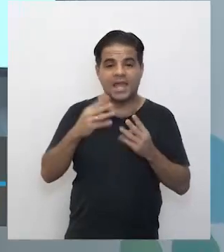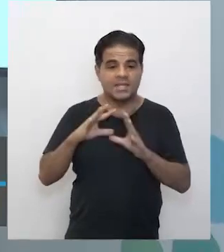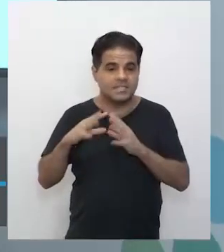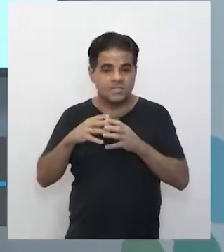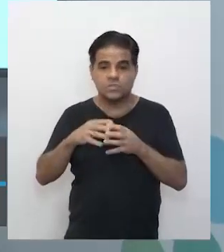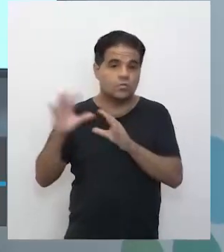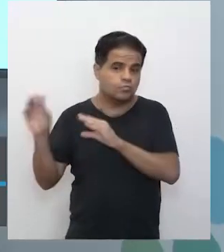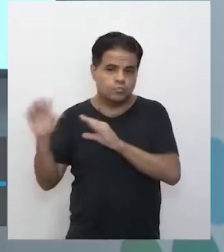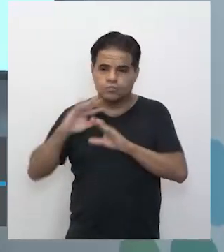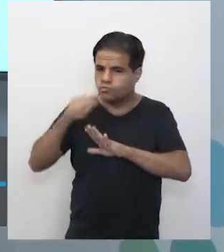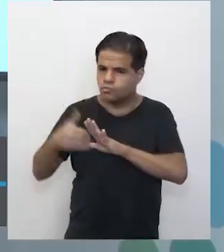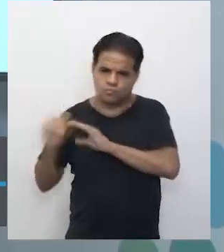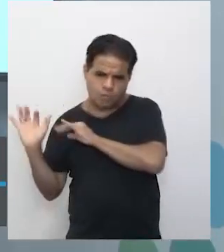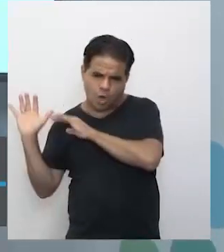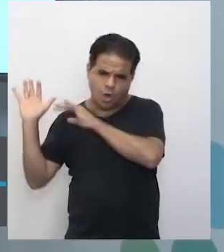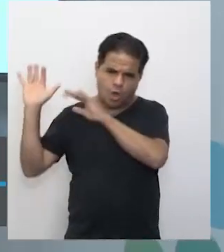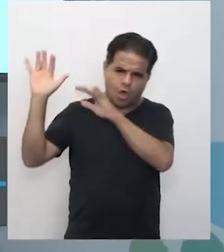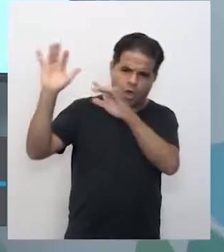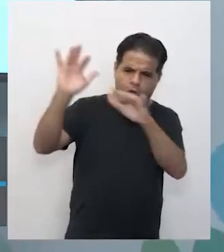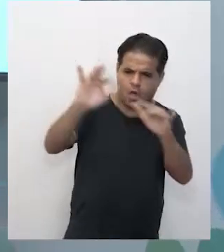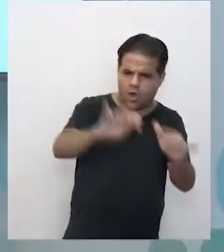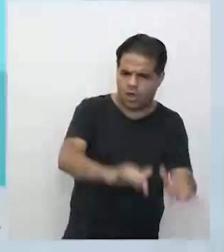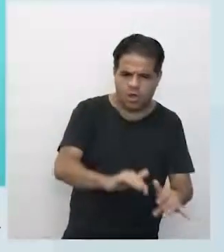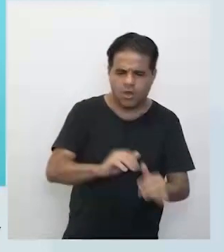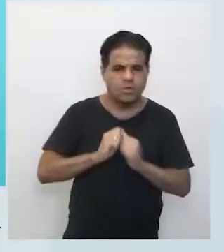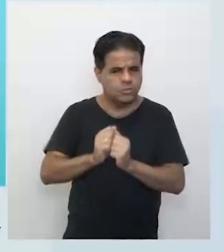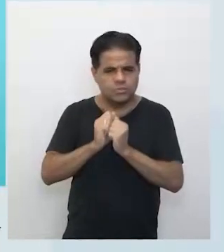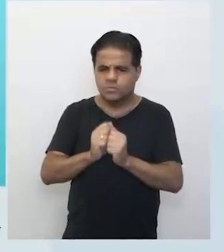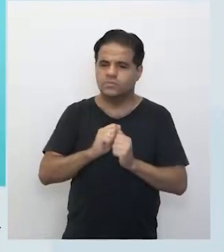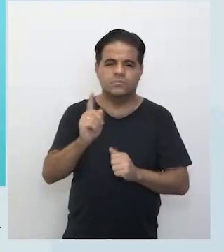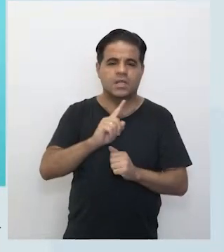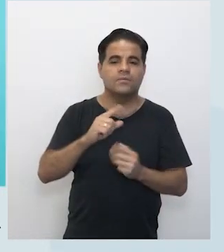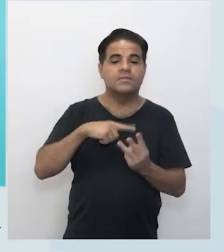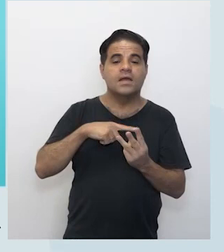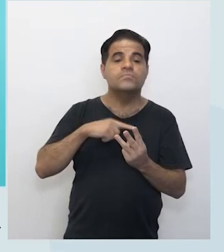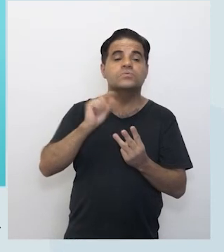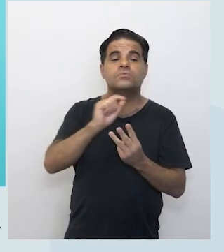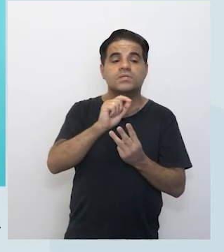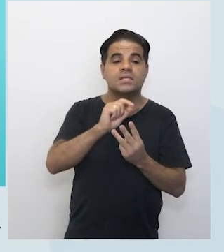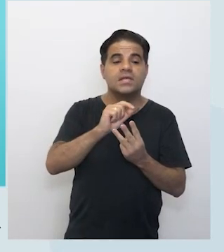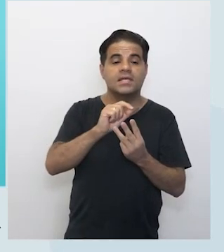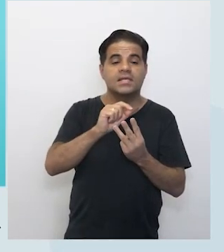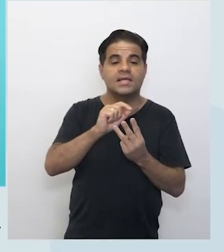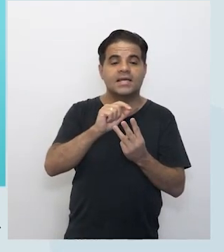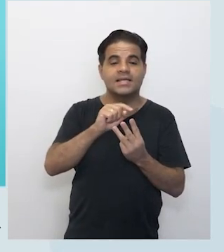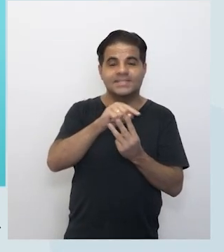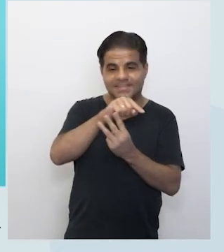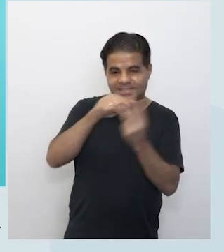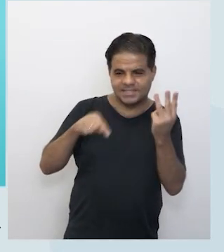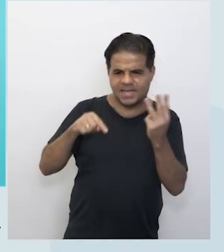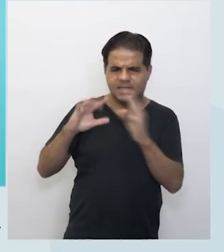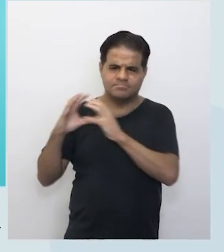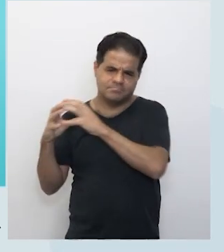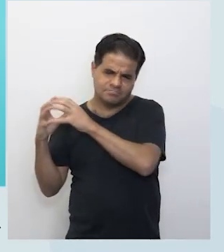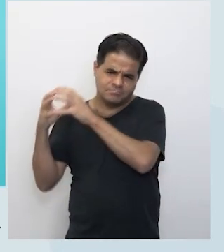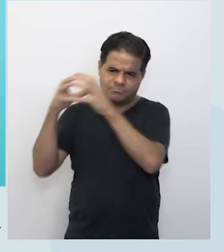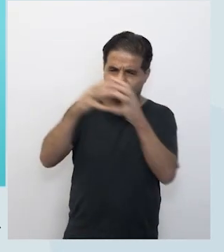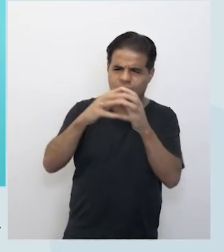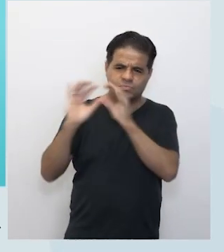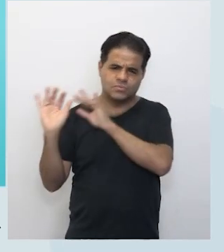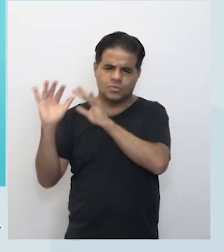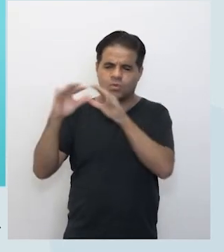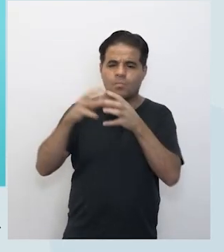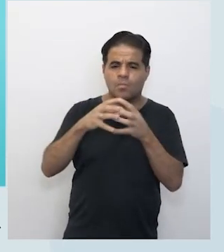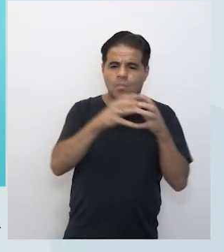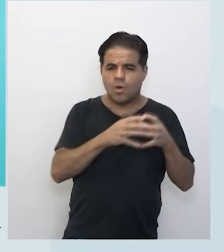seja, não veio todo mundo de uma vez. Como vocês podem ver aí na imagem, nós temos as 3 ondas, são 3